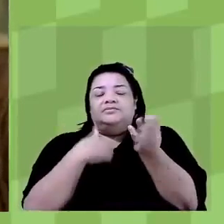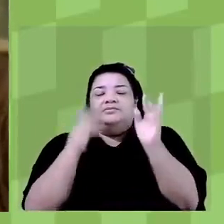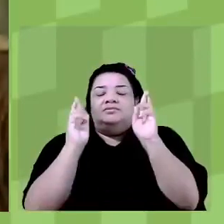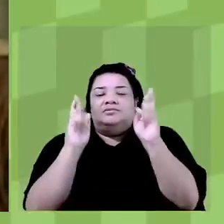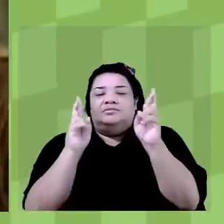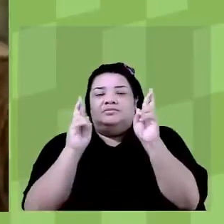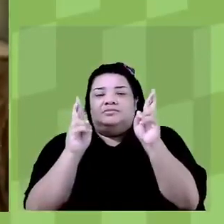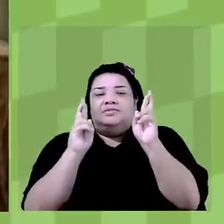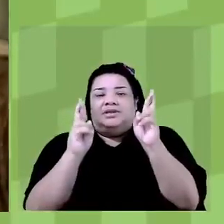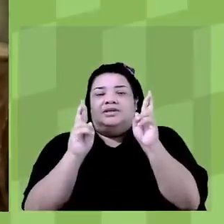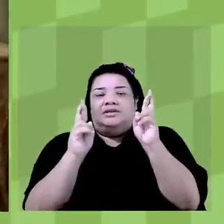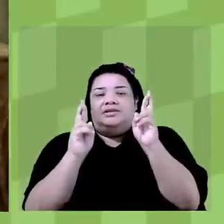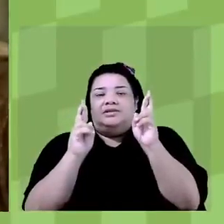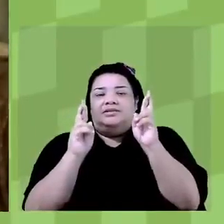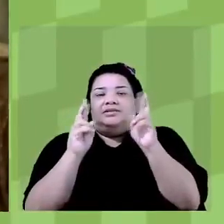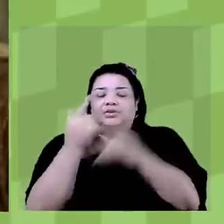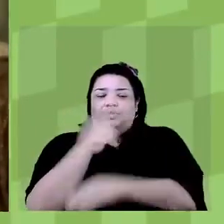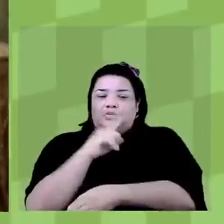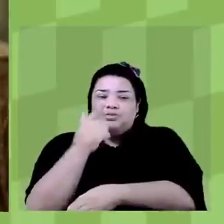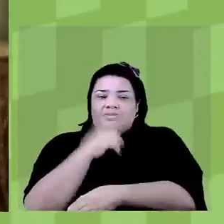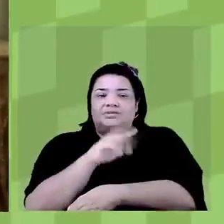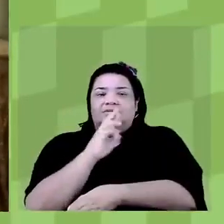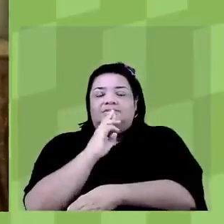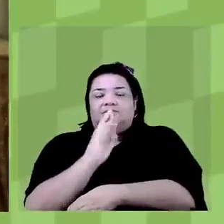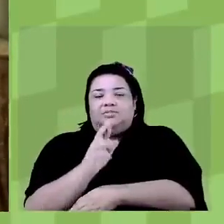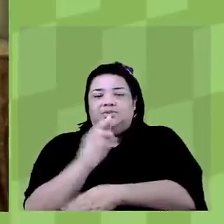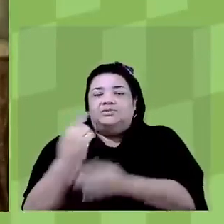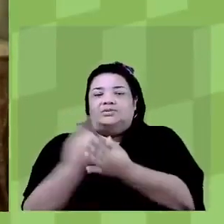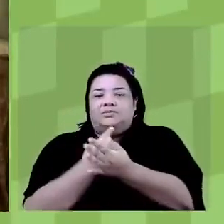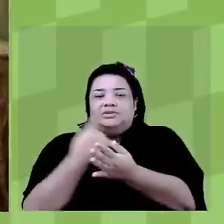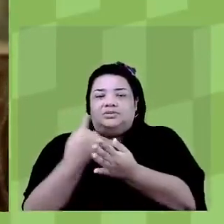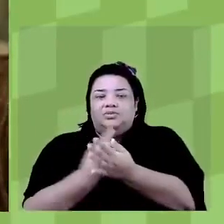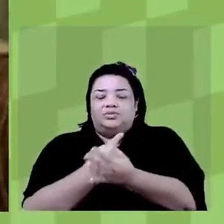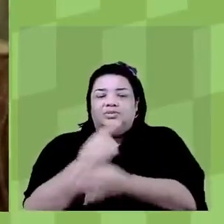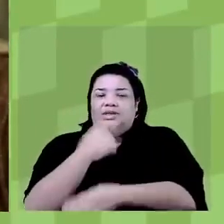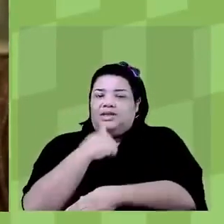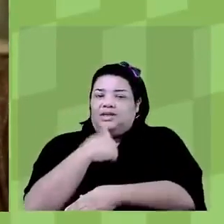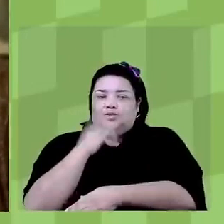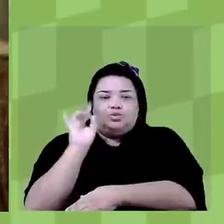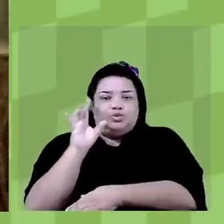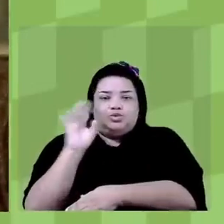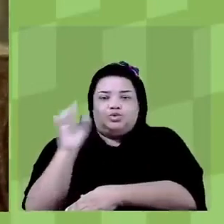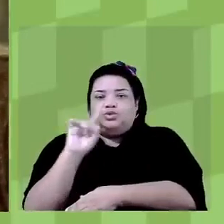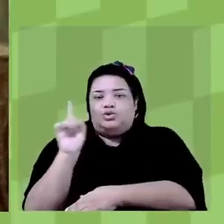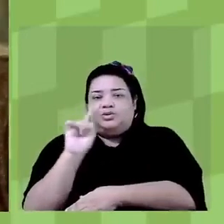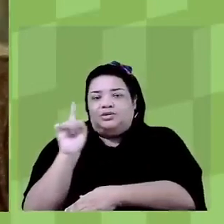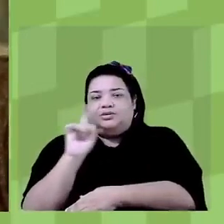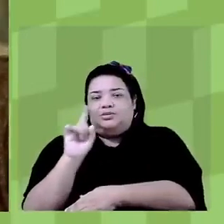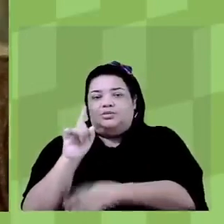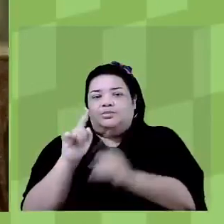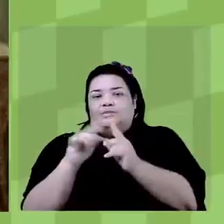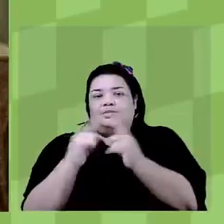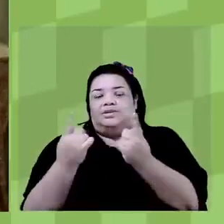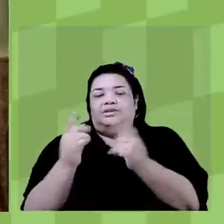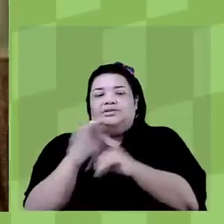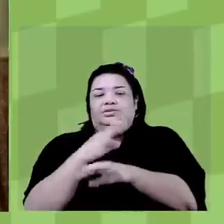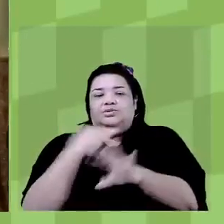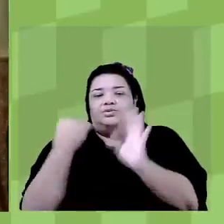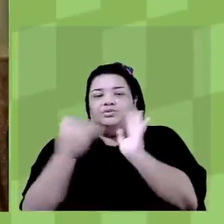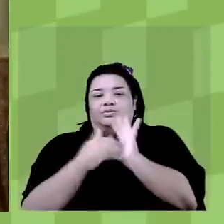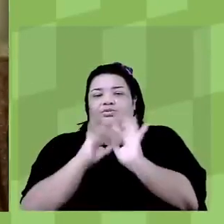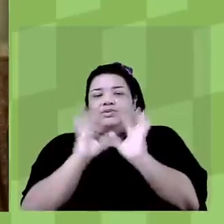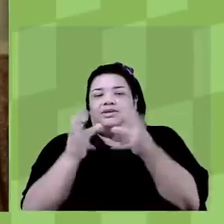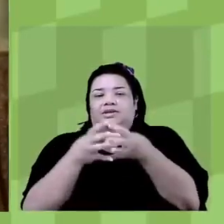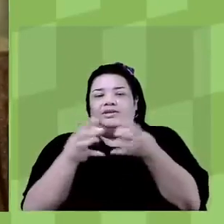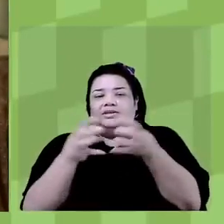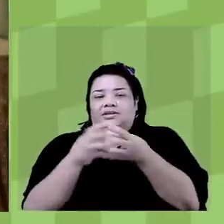tenha atendido as demandas e temos, não só eu pessoalmente, mas toda a equipe da secretaria